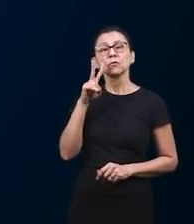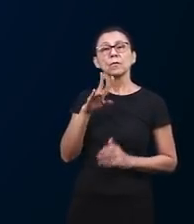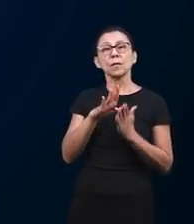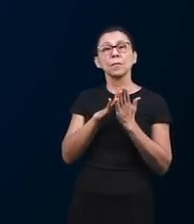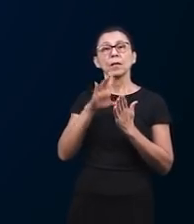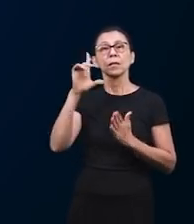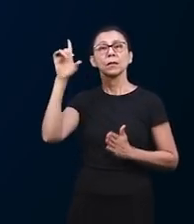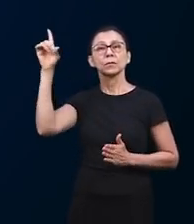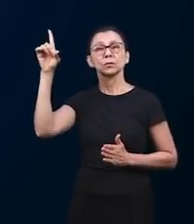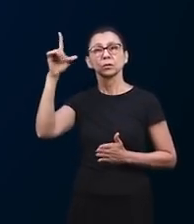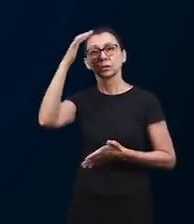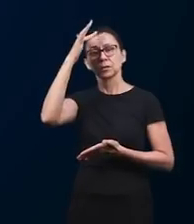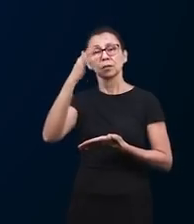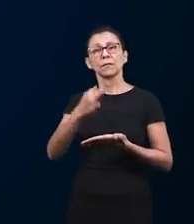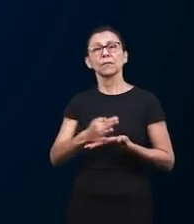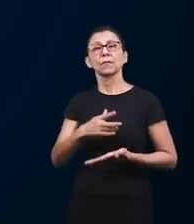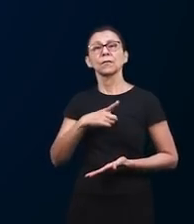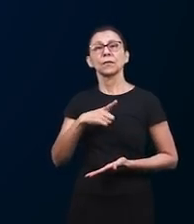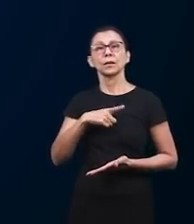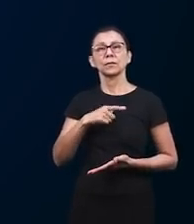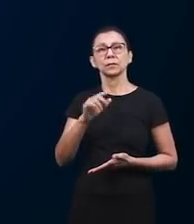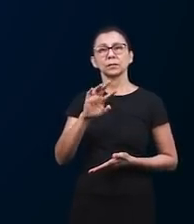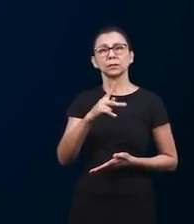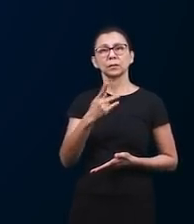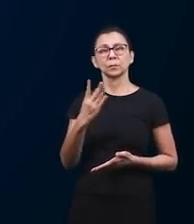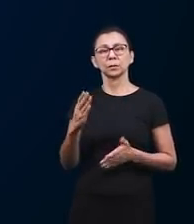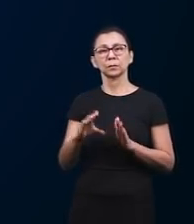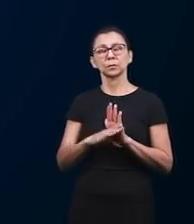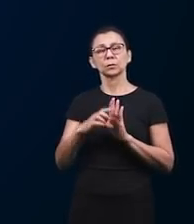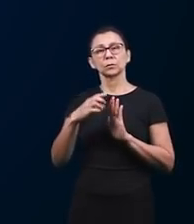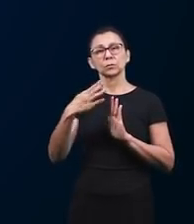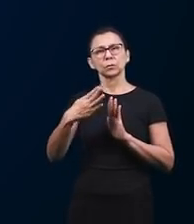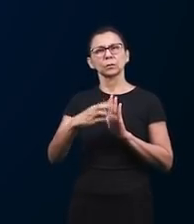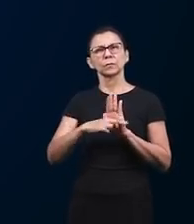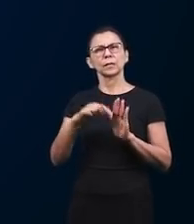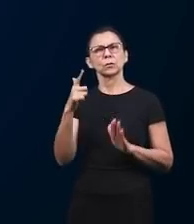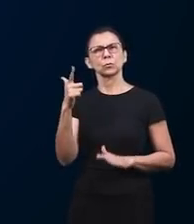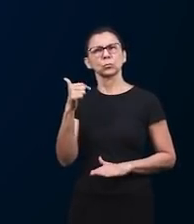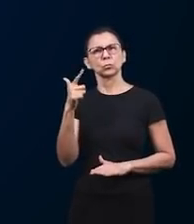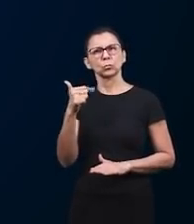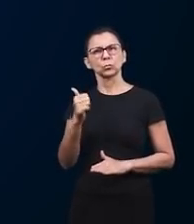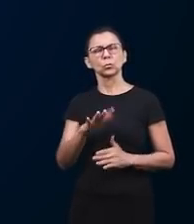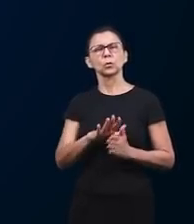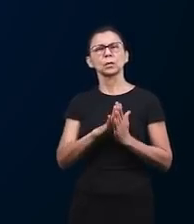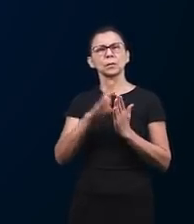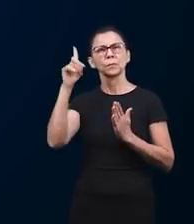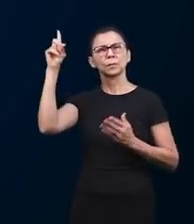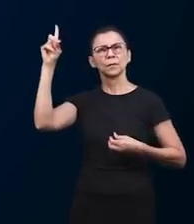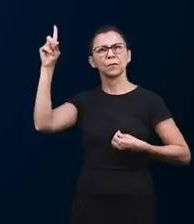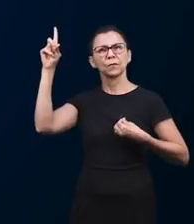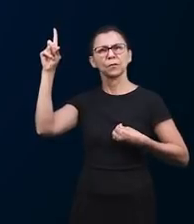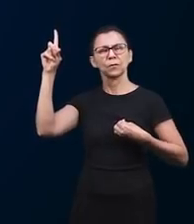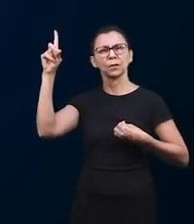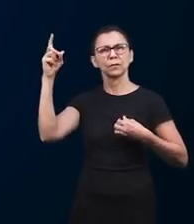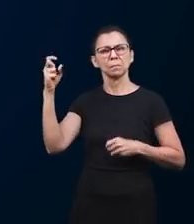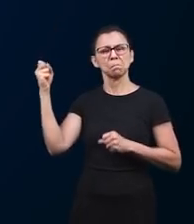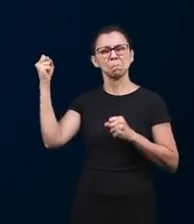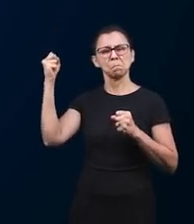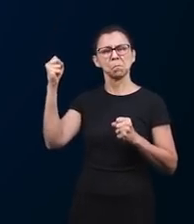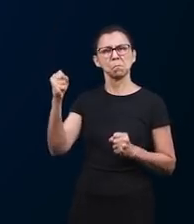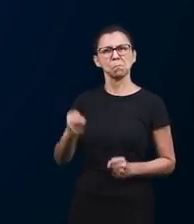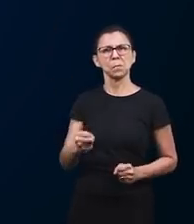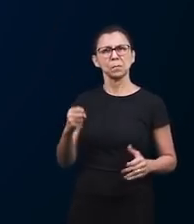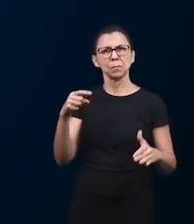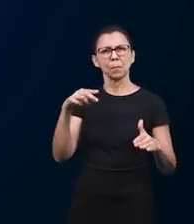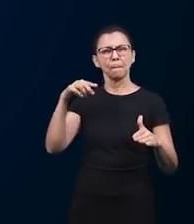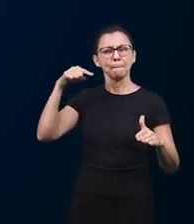palavra de Deus. Em Hebreus capítulo 4, verso 12, nos diz porque a palavra de Deus é viva e eficaz, e